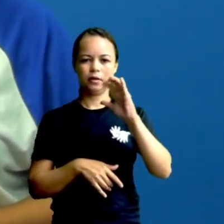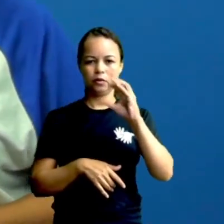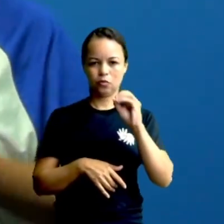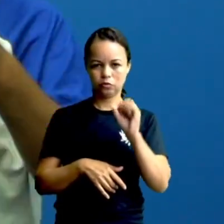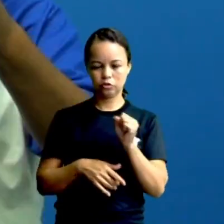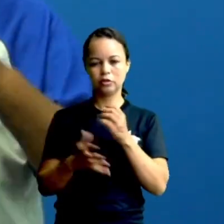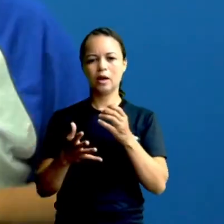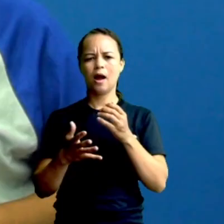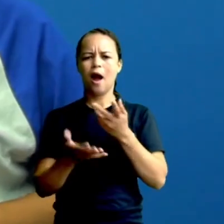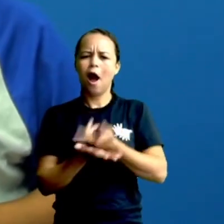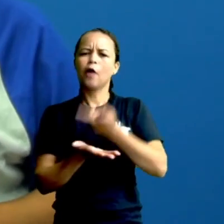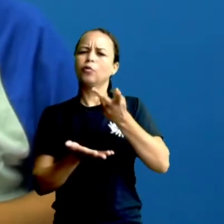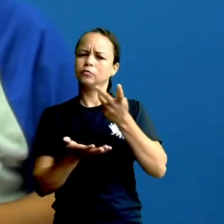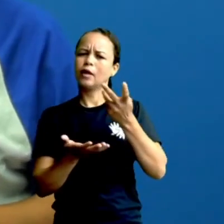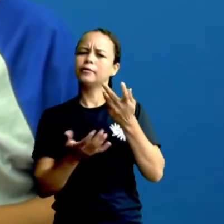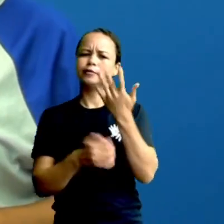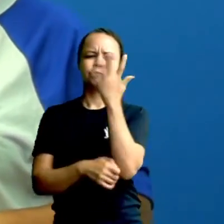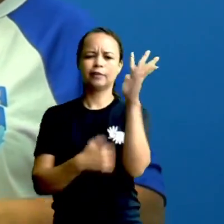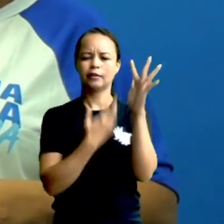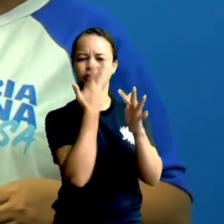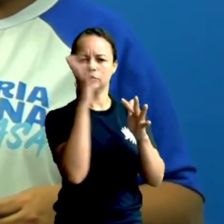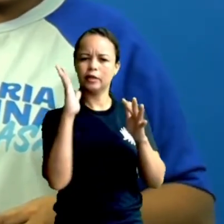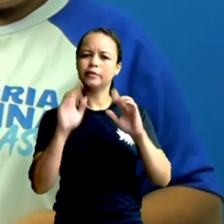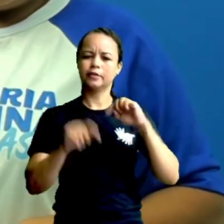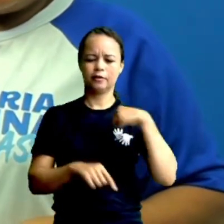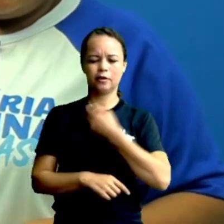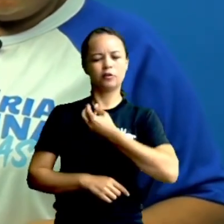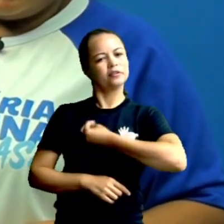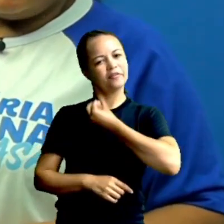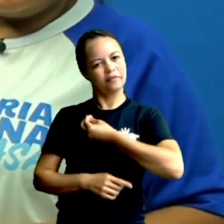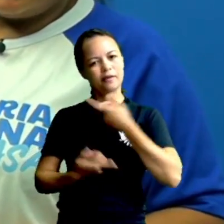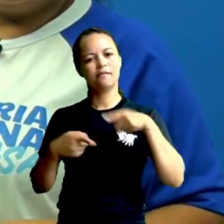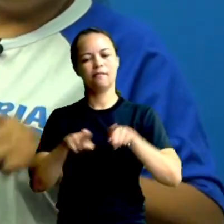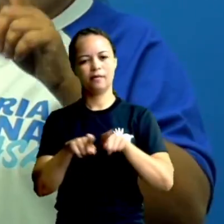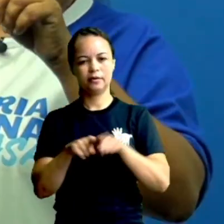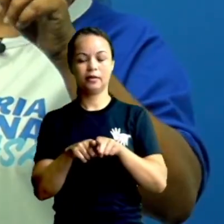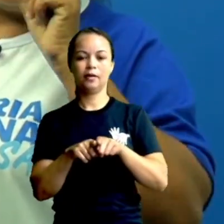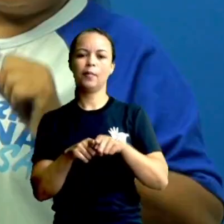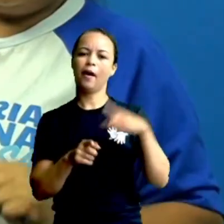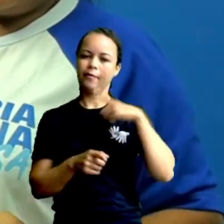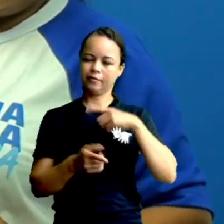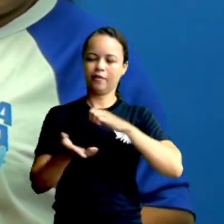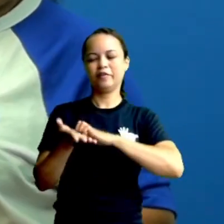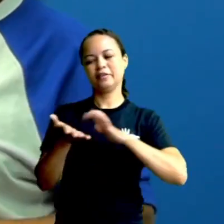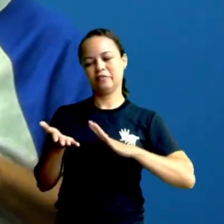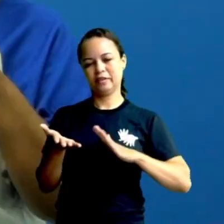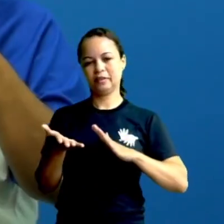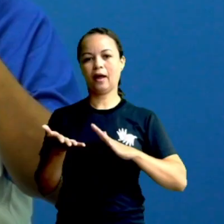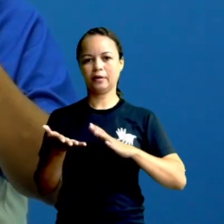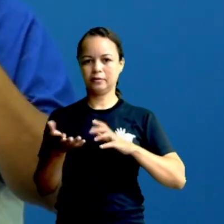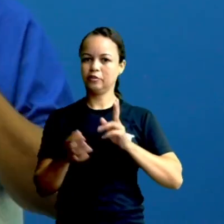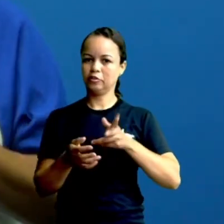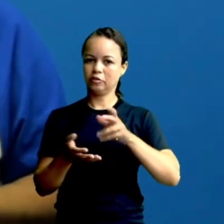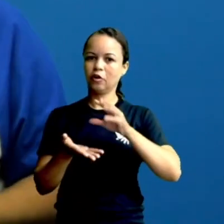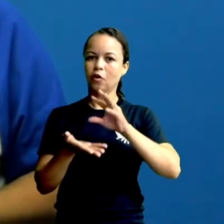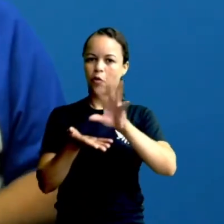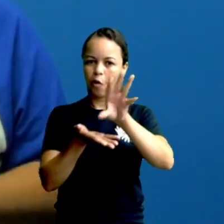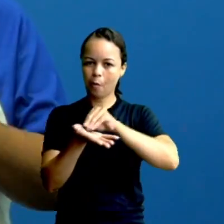na natureza e nas nossas vidas também. E depois tivemos as atividades, né? Não deixem de fazer, tá certo? E